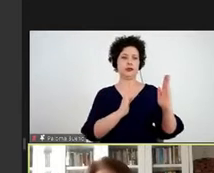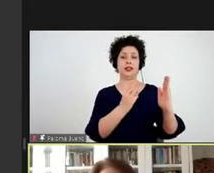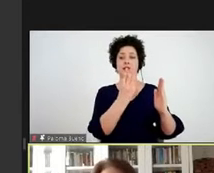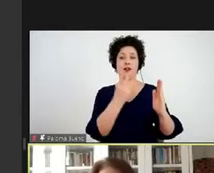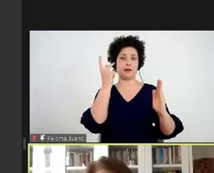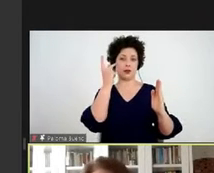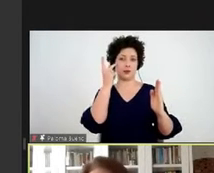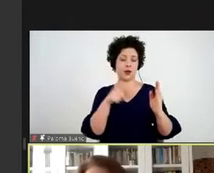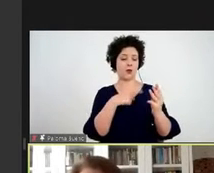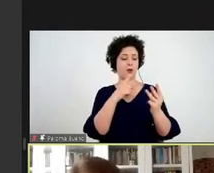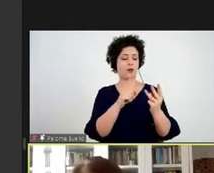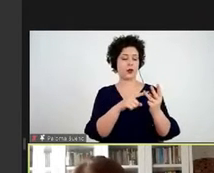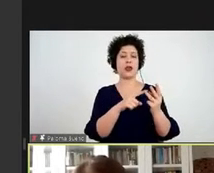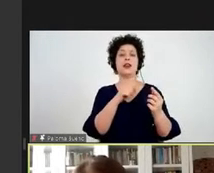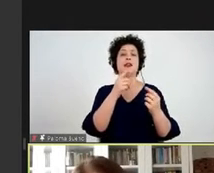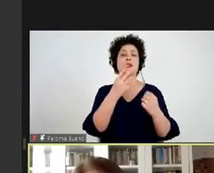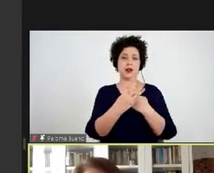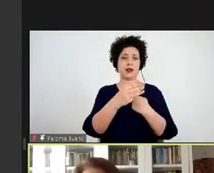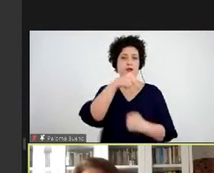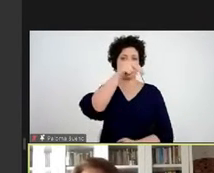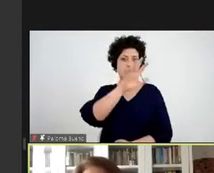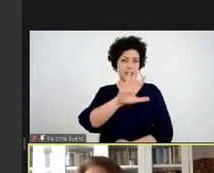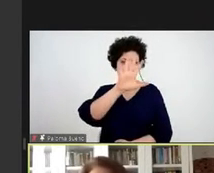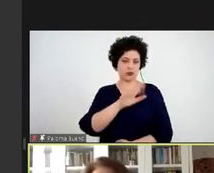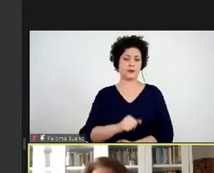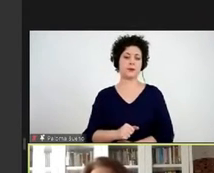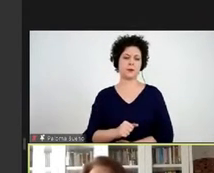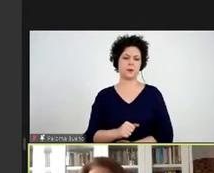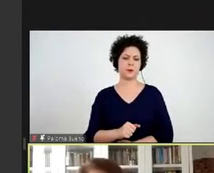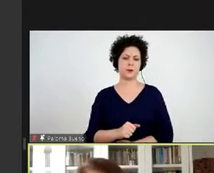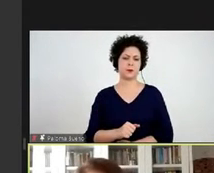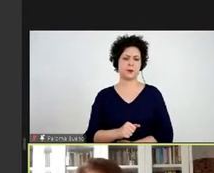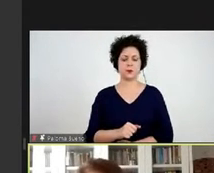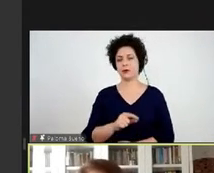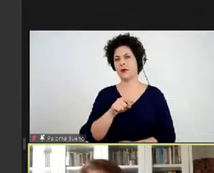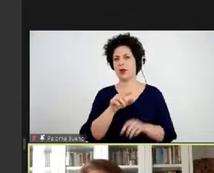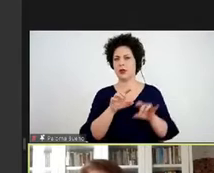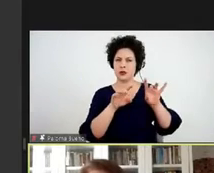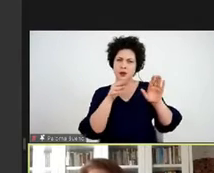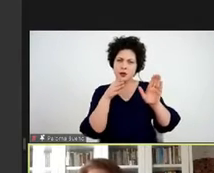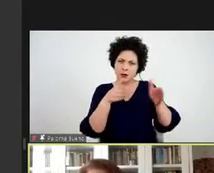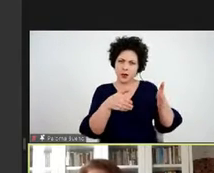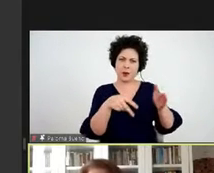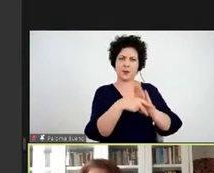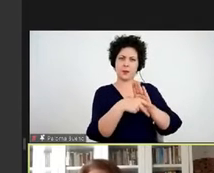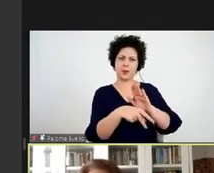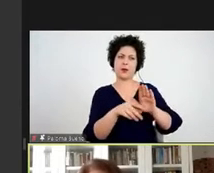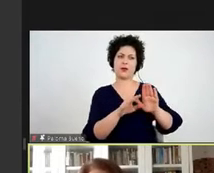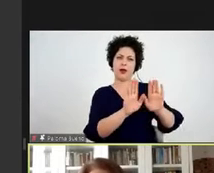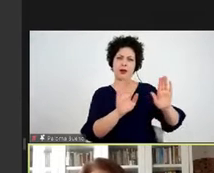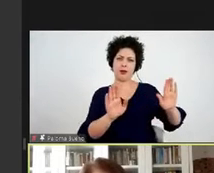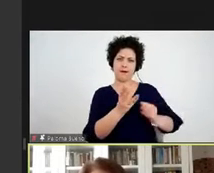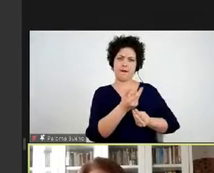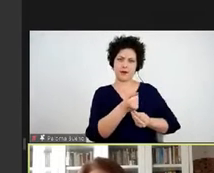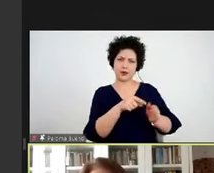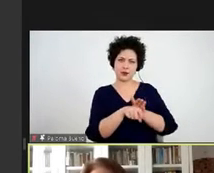Paulo e 3 no Nordeste. E a singularidade da Galeria de Arte e